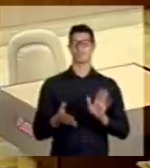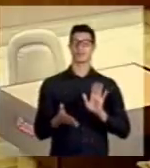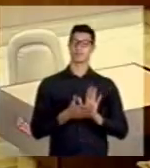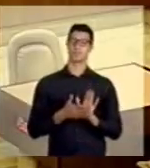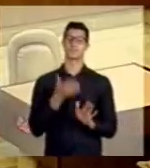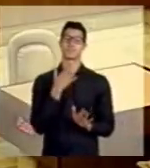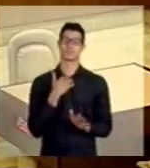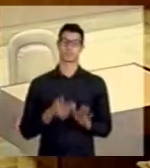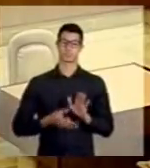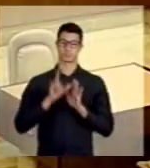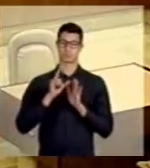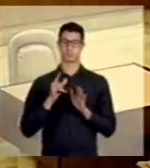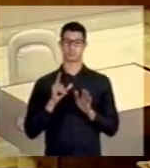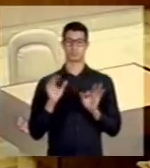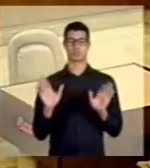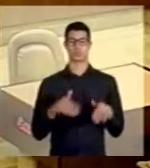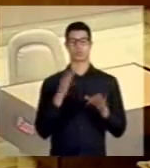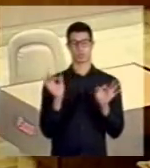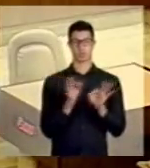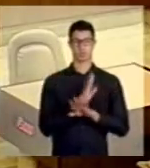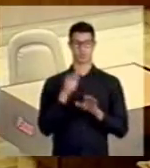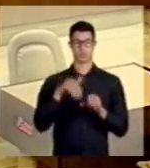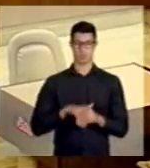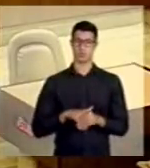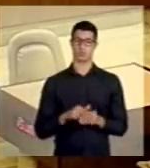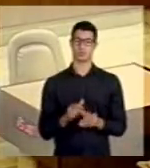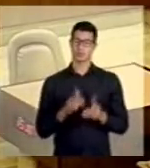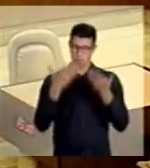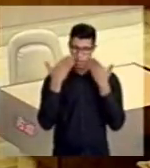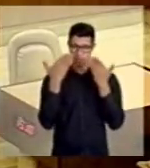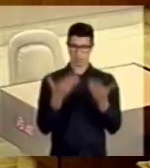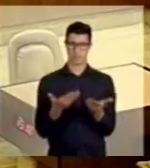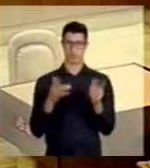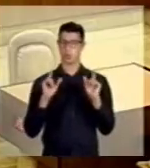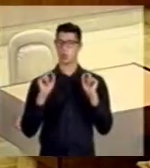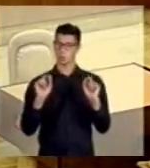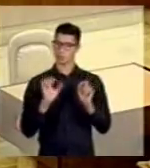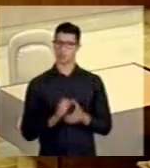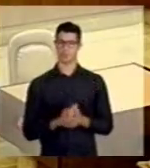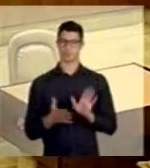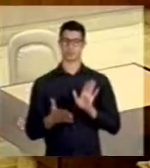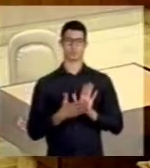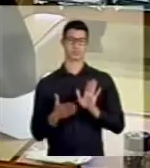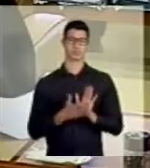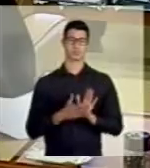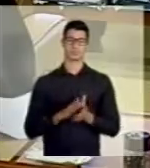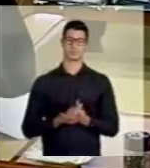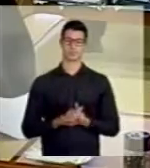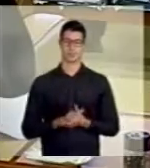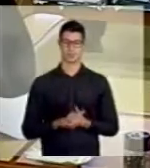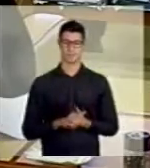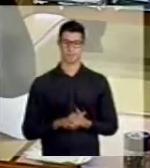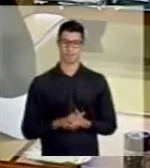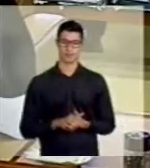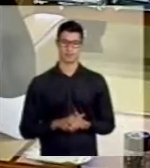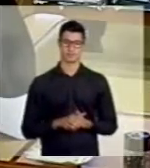propósito, registro que o ministro Toffoli, ao concluir seu voto no referido processo, apresentou a seguinte proposta de tese.